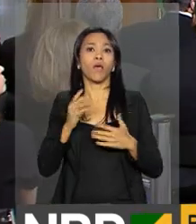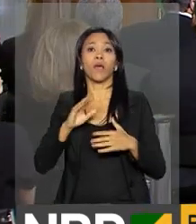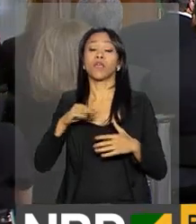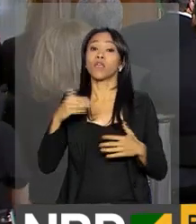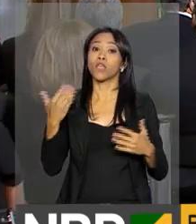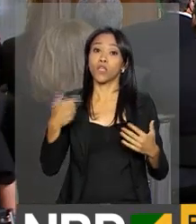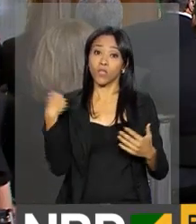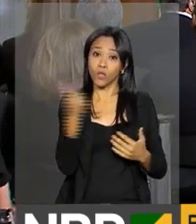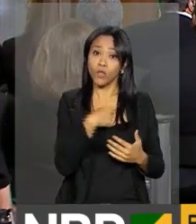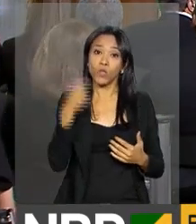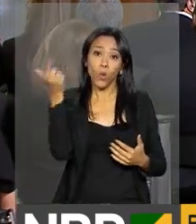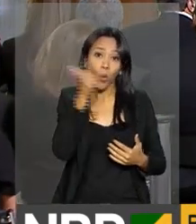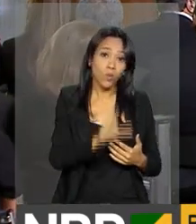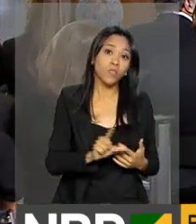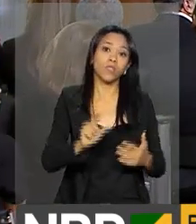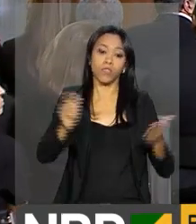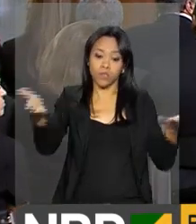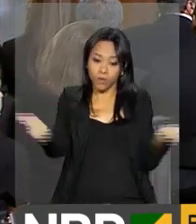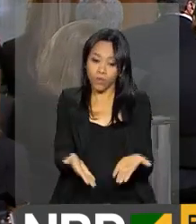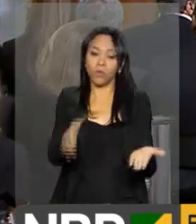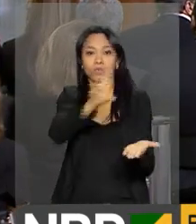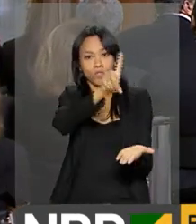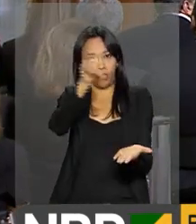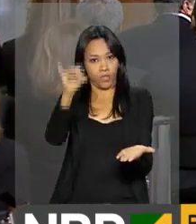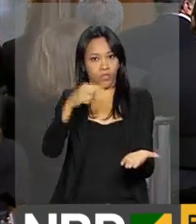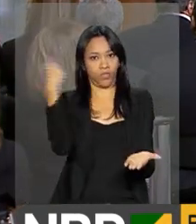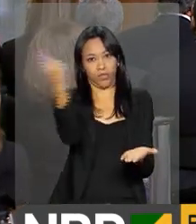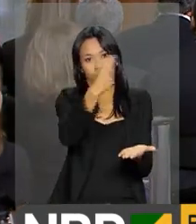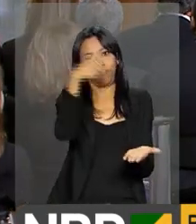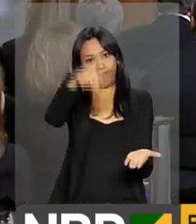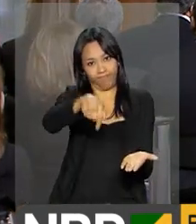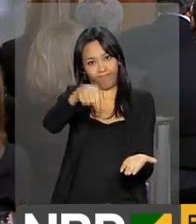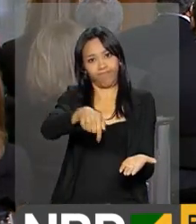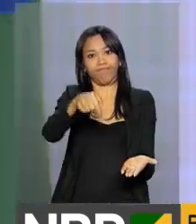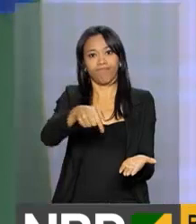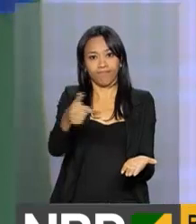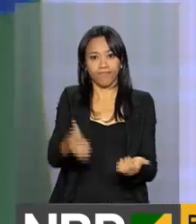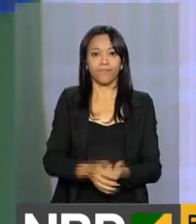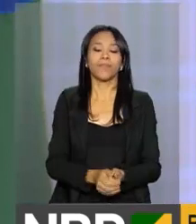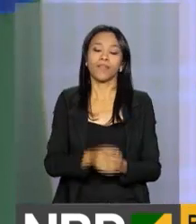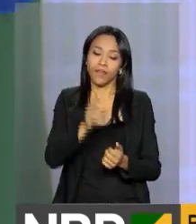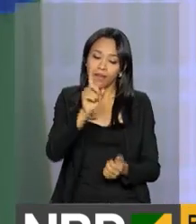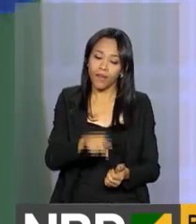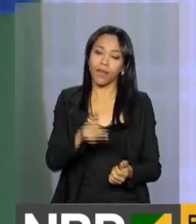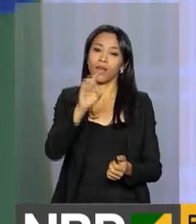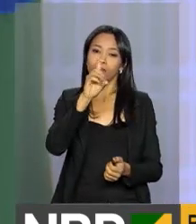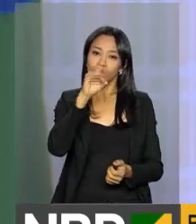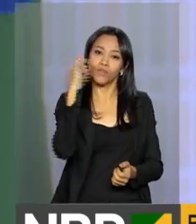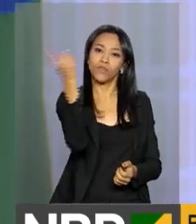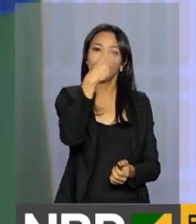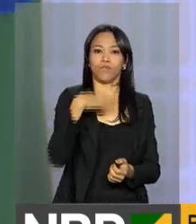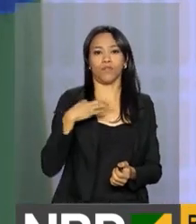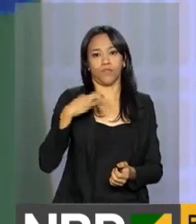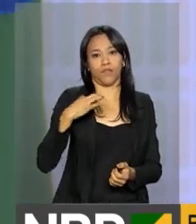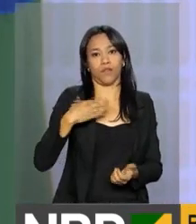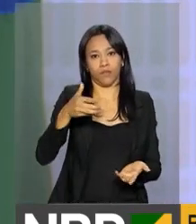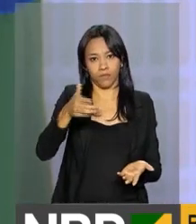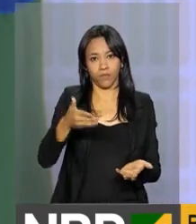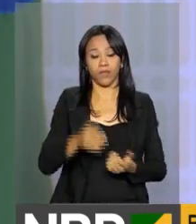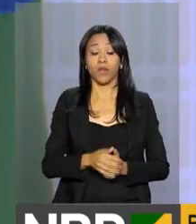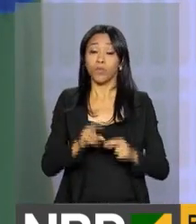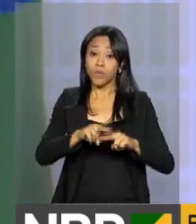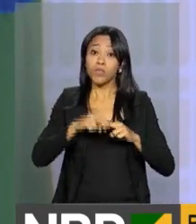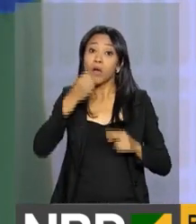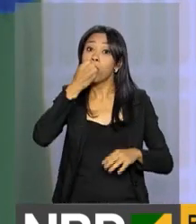chegássemos à comemoração deste dia do voluntariado. Por isso que a boa decisão é